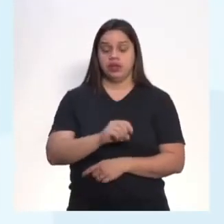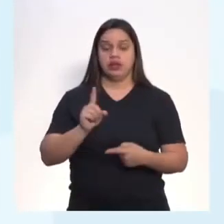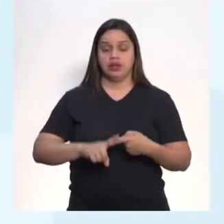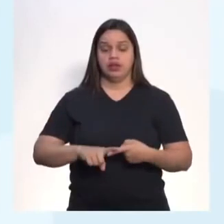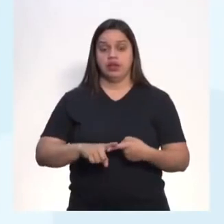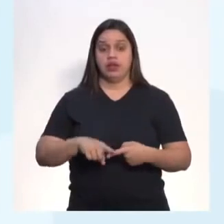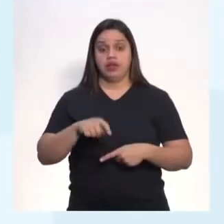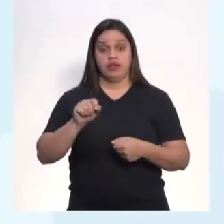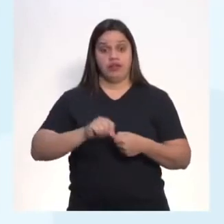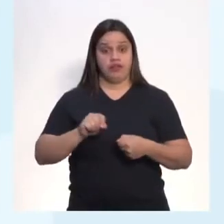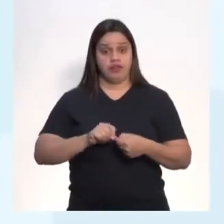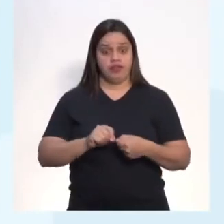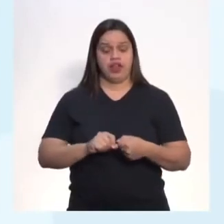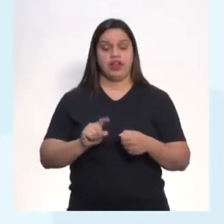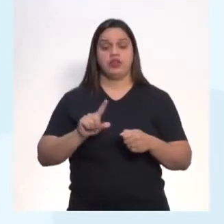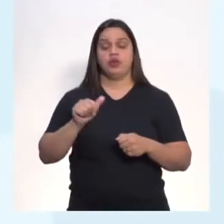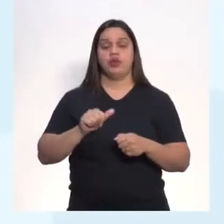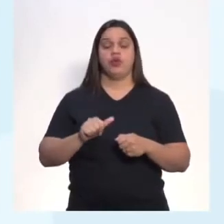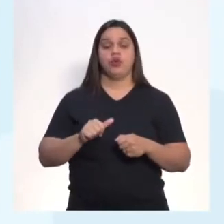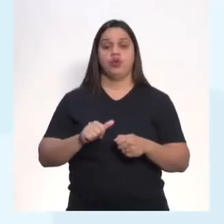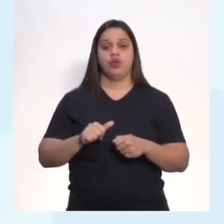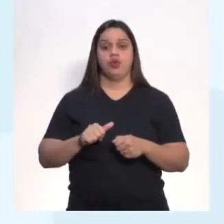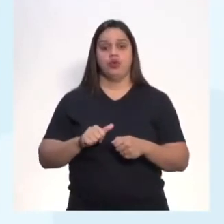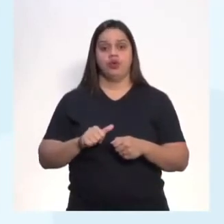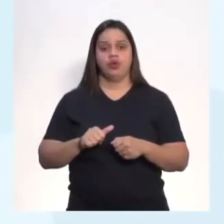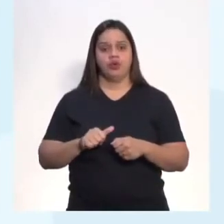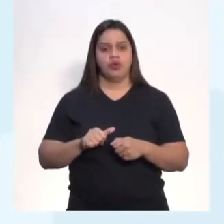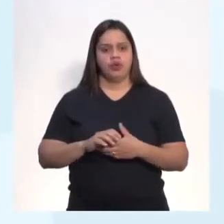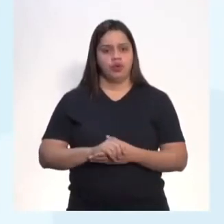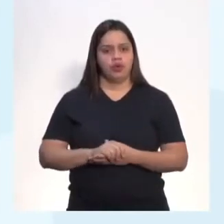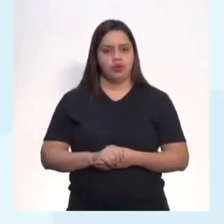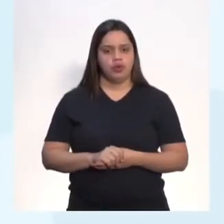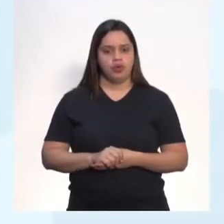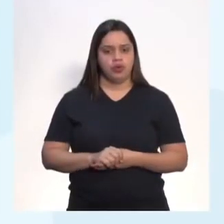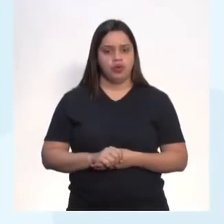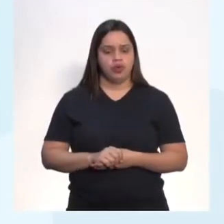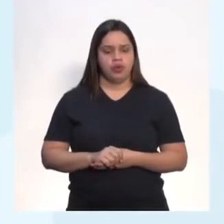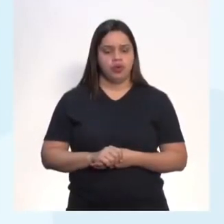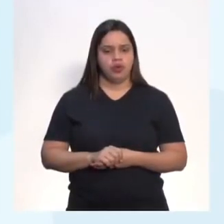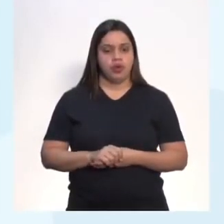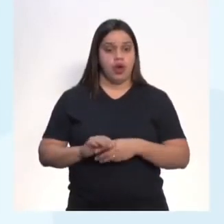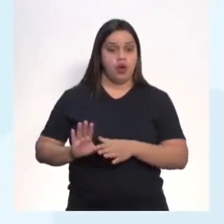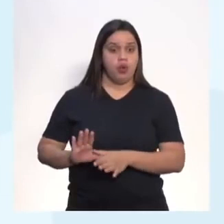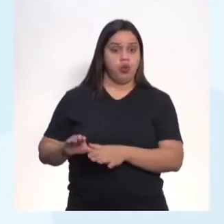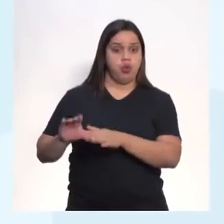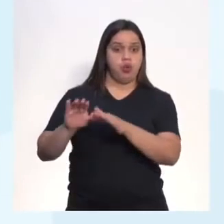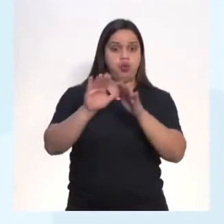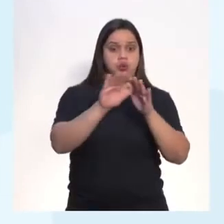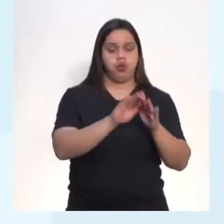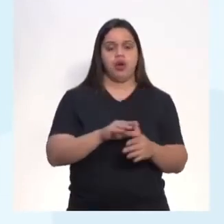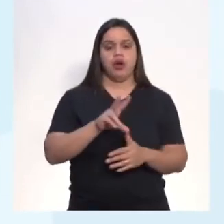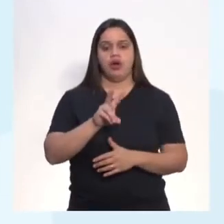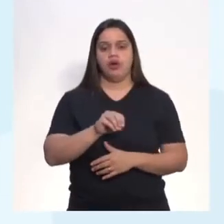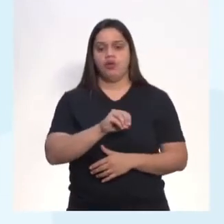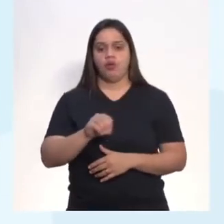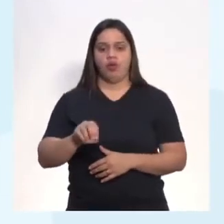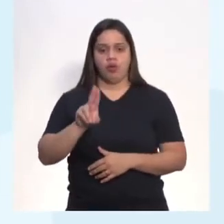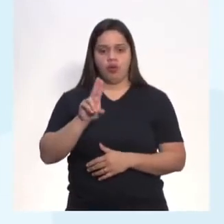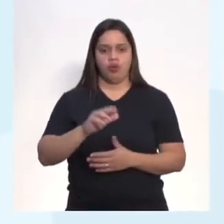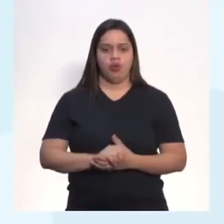Ana Luísa voa. Aliás, Vou. todo mundo colocando voou. Isso, voou. Daniel, Muito bem.